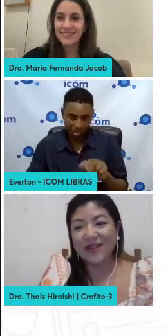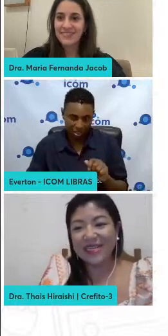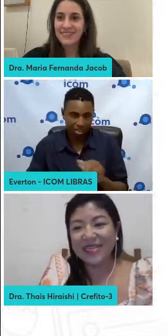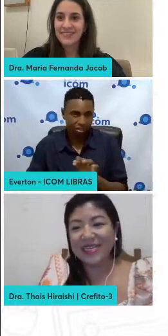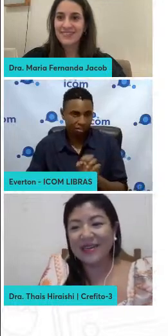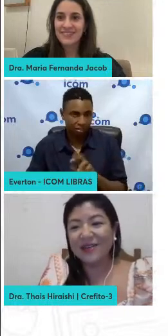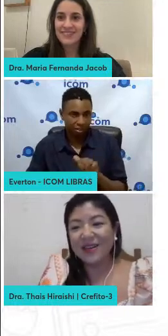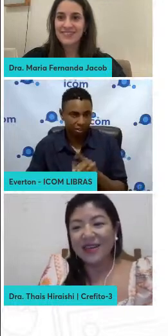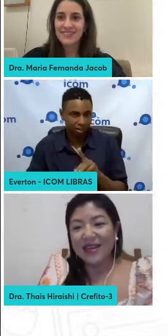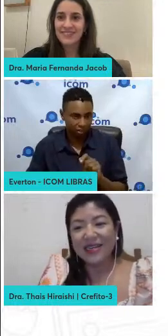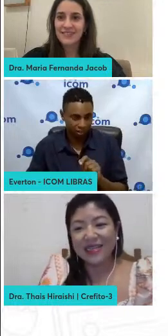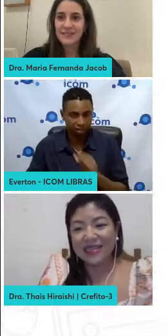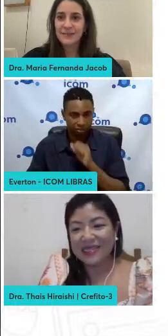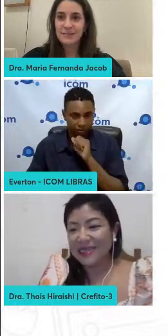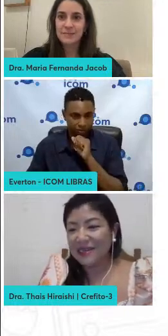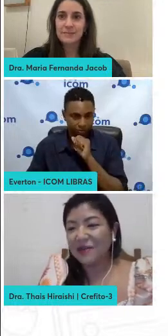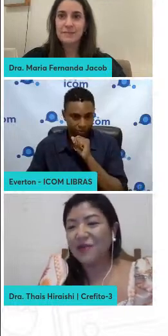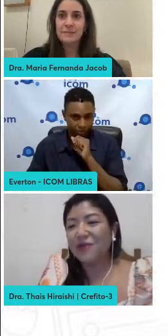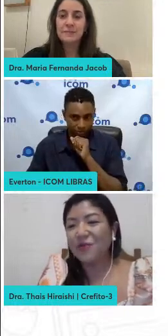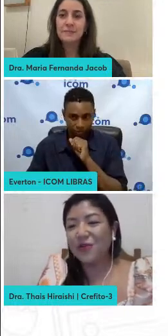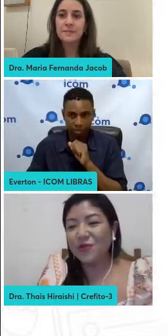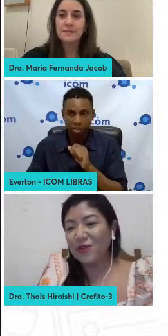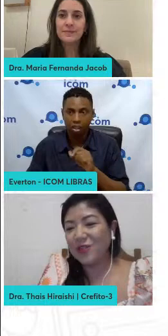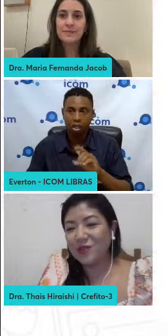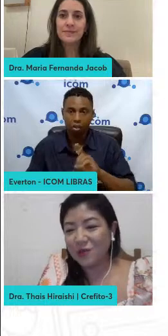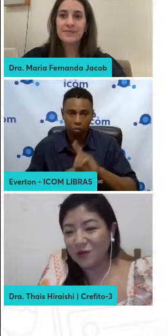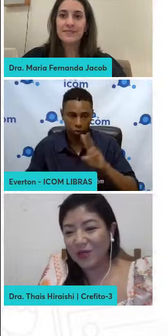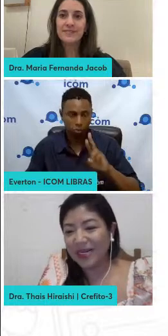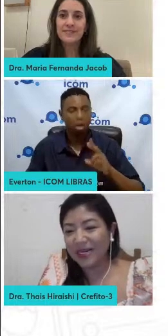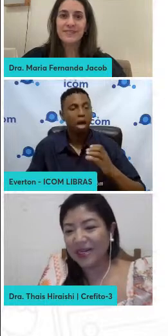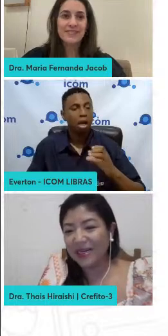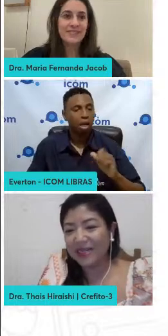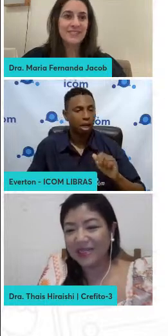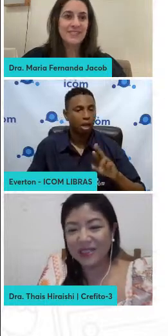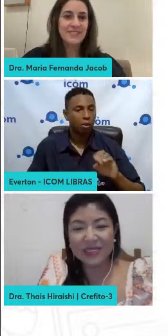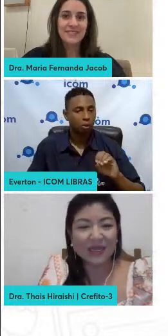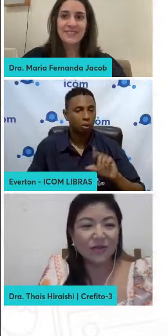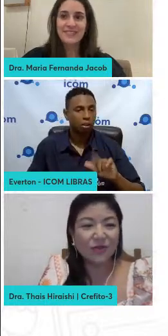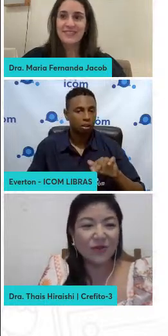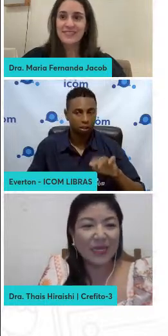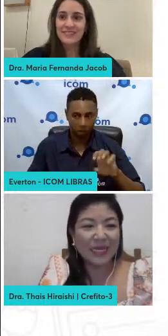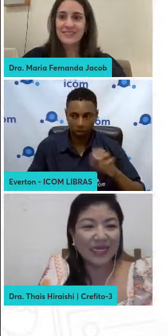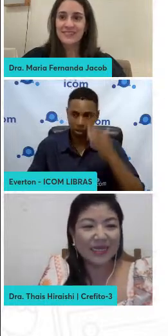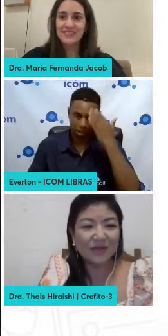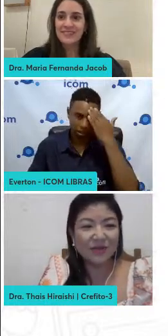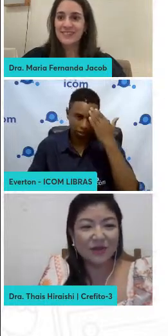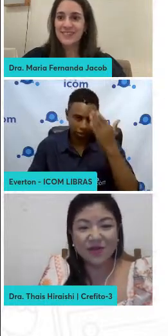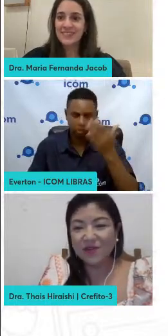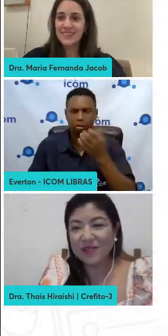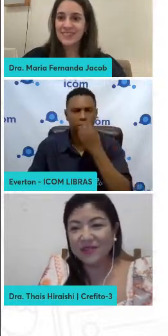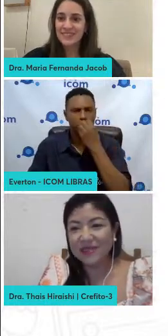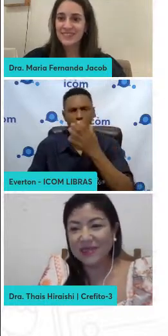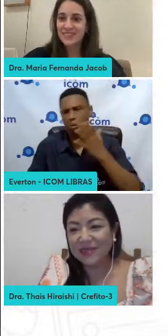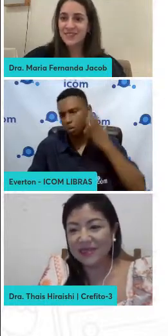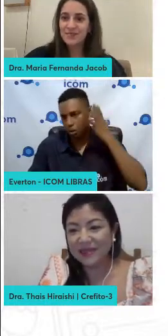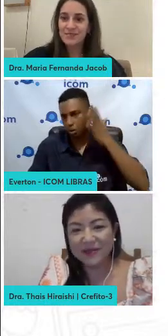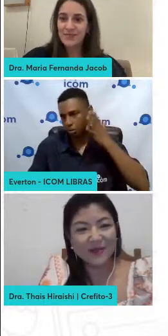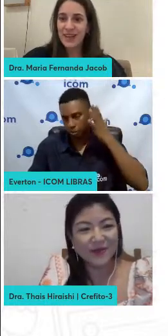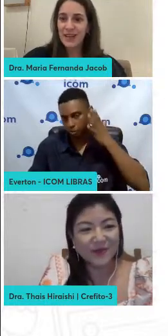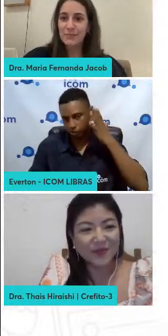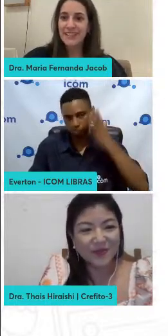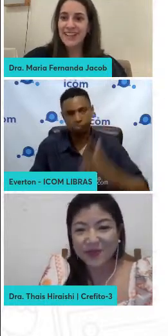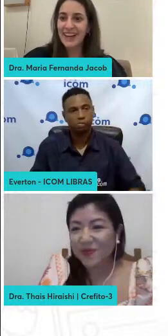Doutora Caroline agradeceu. Boa noite, doutora. E disse que adorou a palestra, a doutora Maria Fernanda.